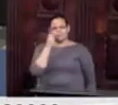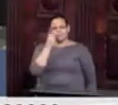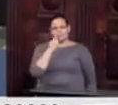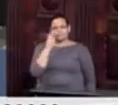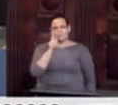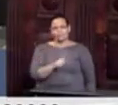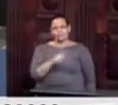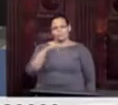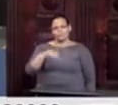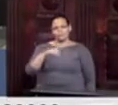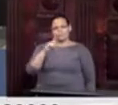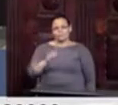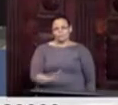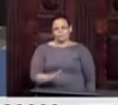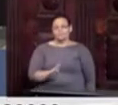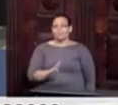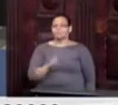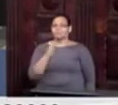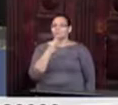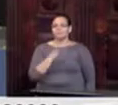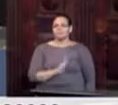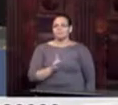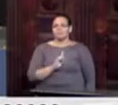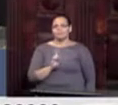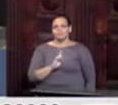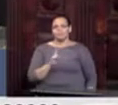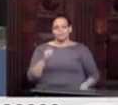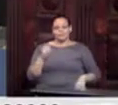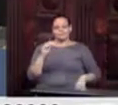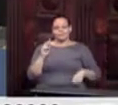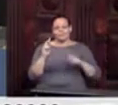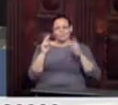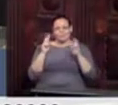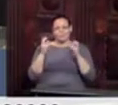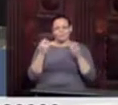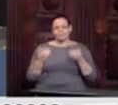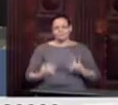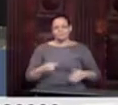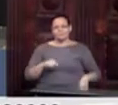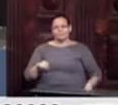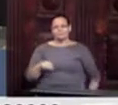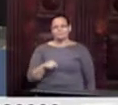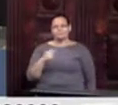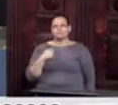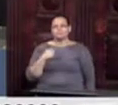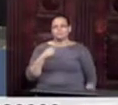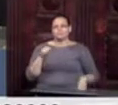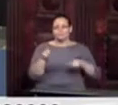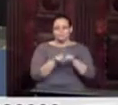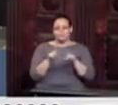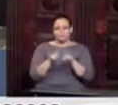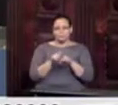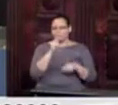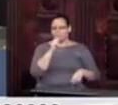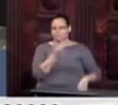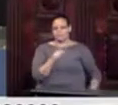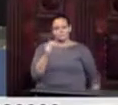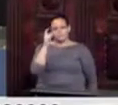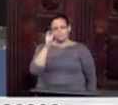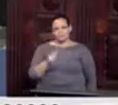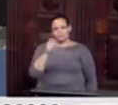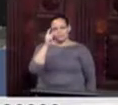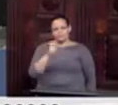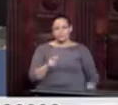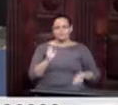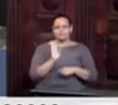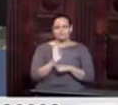PMDB Fluminense, desconheça o que foi tratado nessa casa e parece que talvez não tenha também tanto interesse assim em